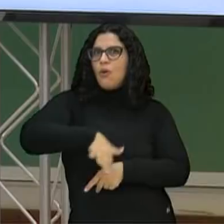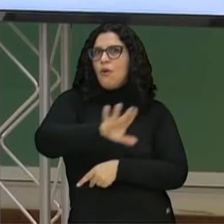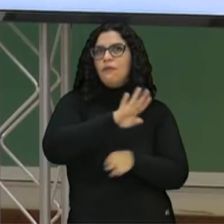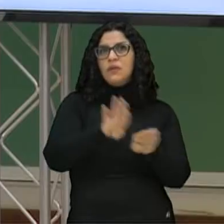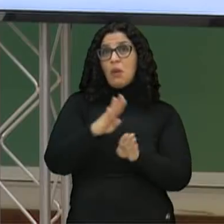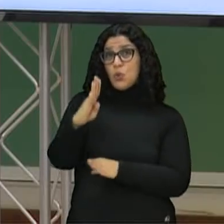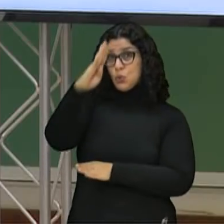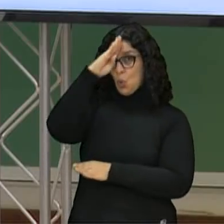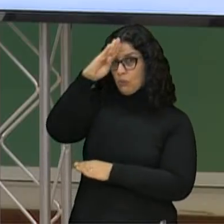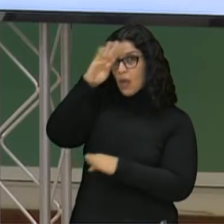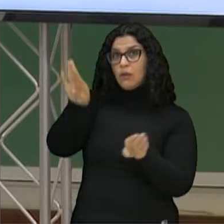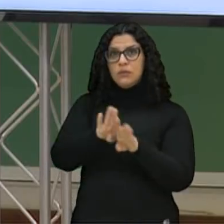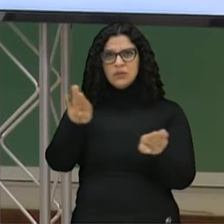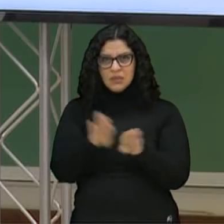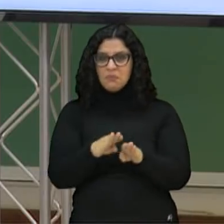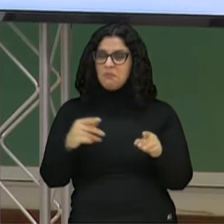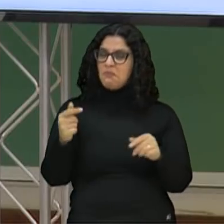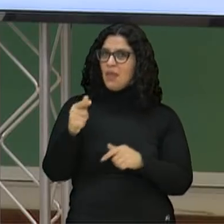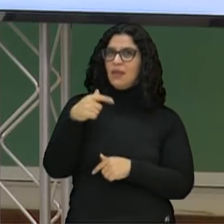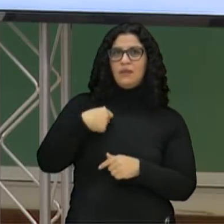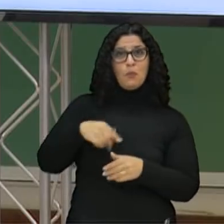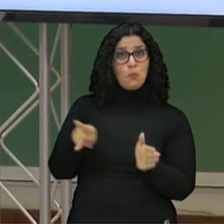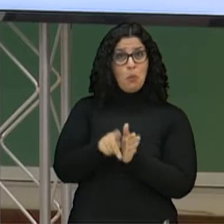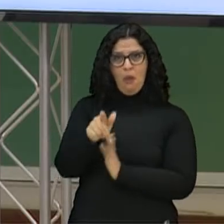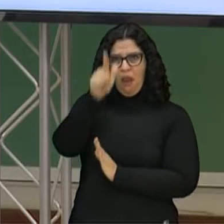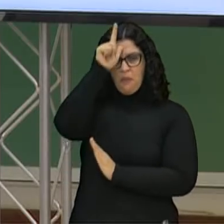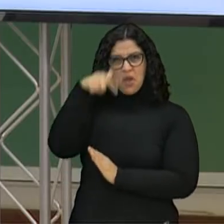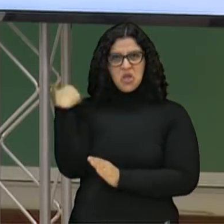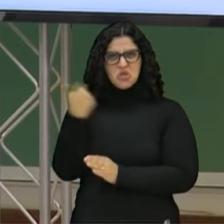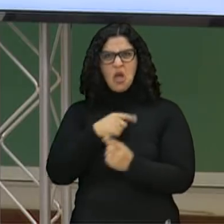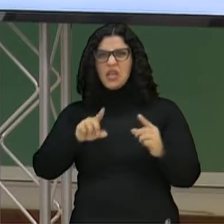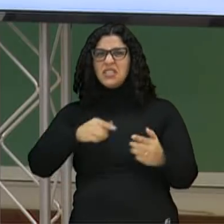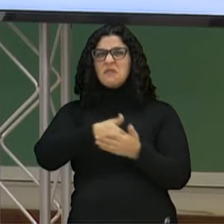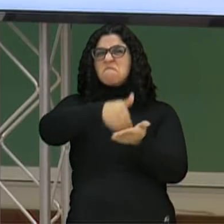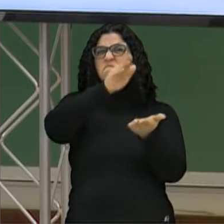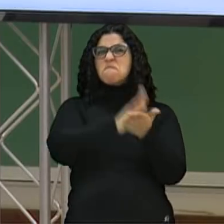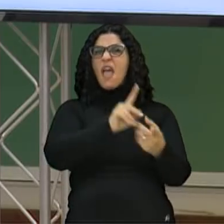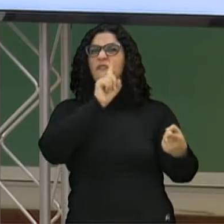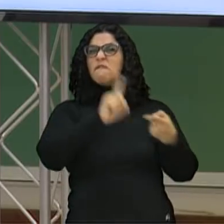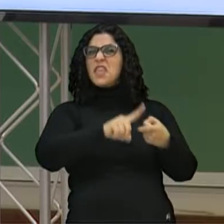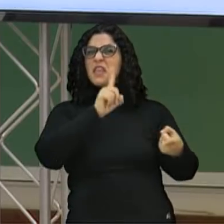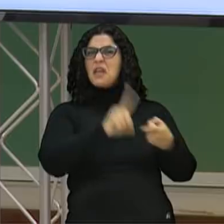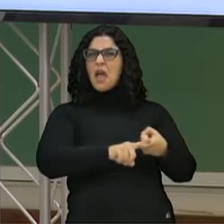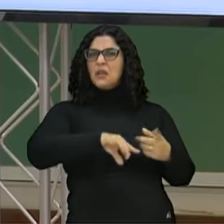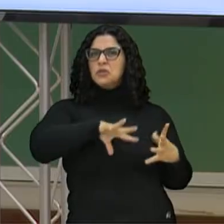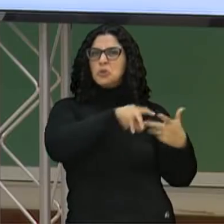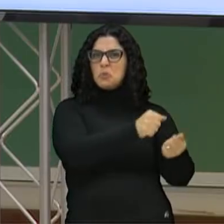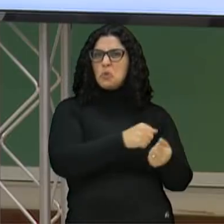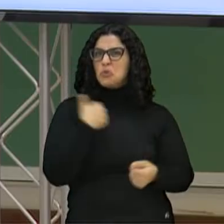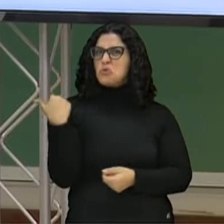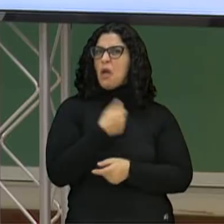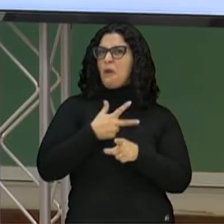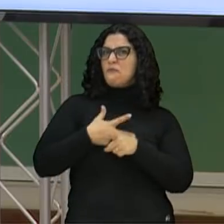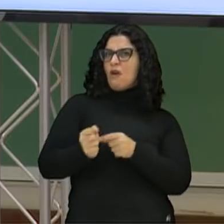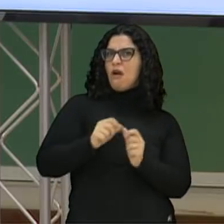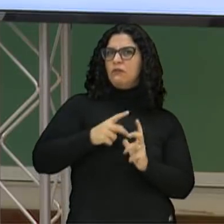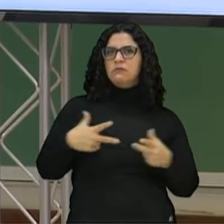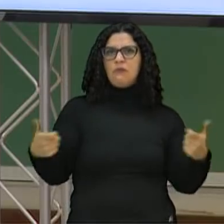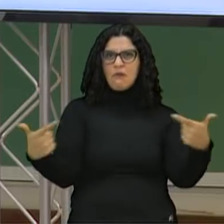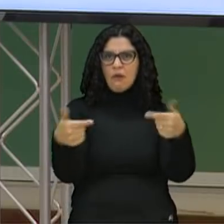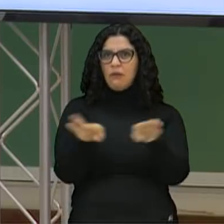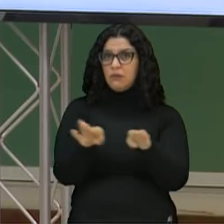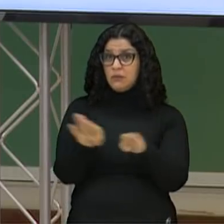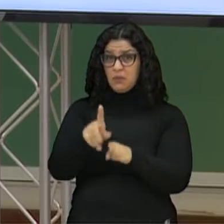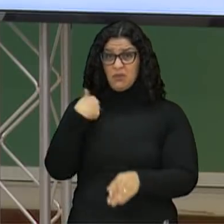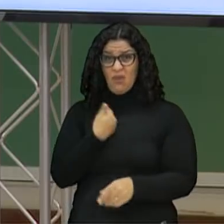os soldados alemães, de que vamos nos vingar do mundo, vamos vencer essa guerra. O nosso